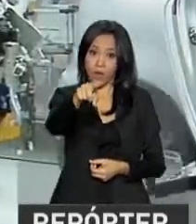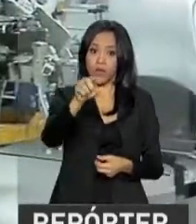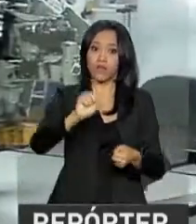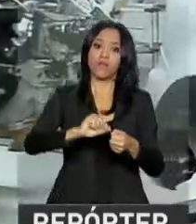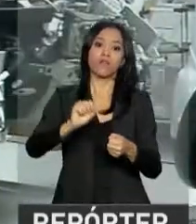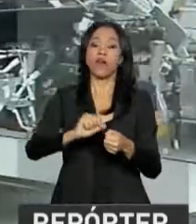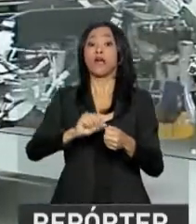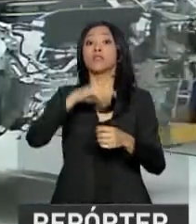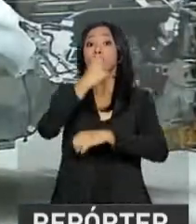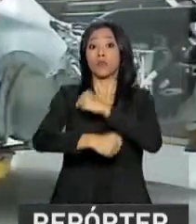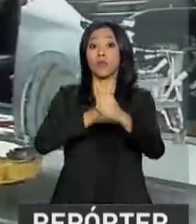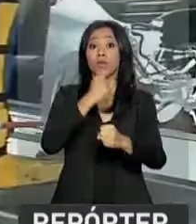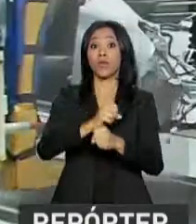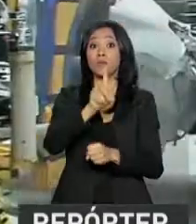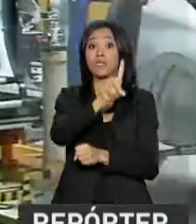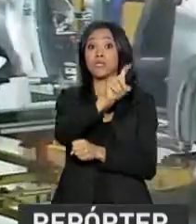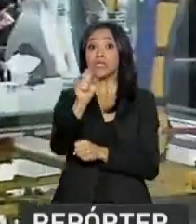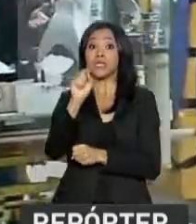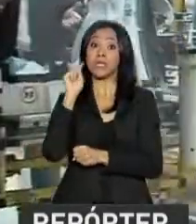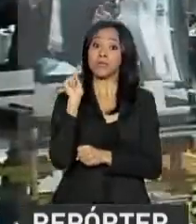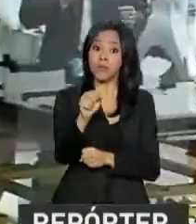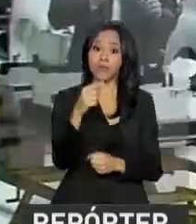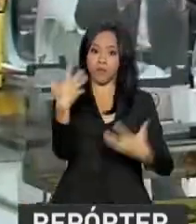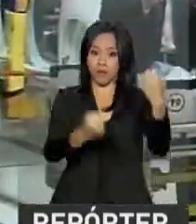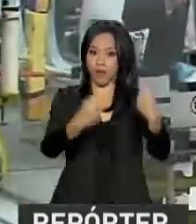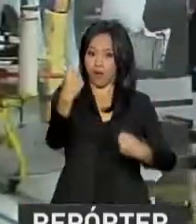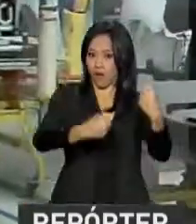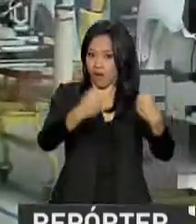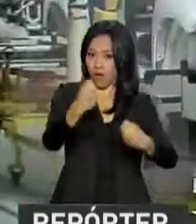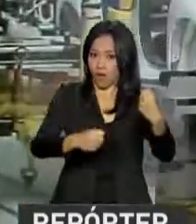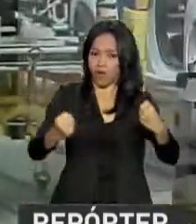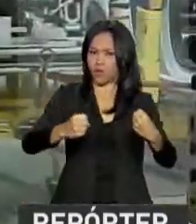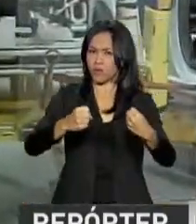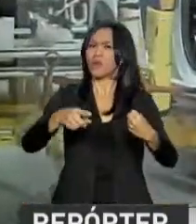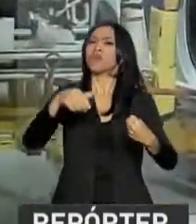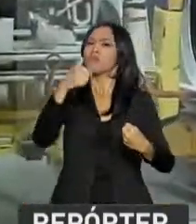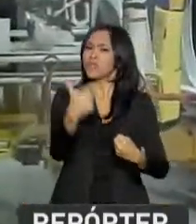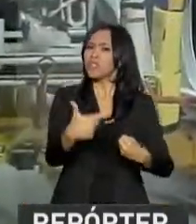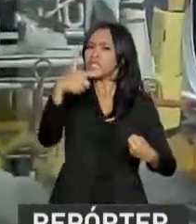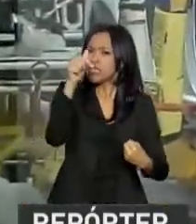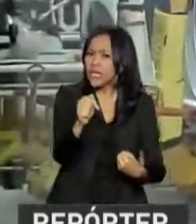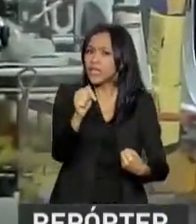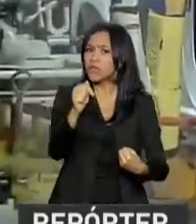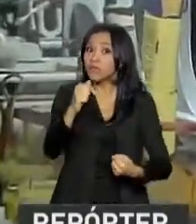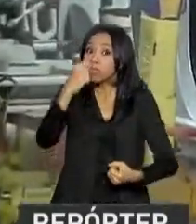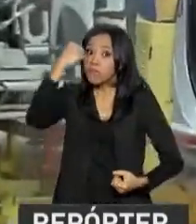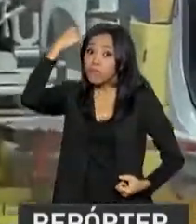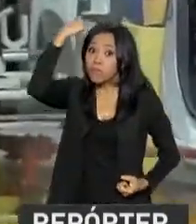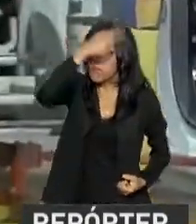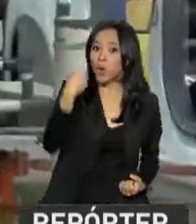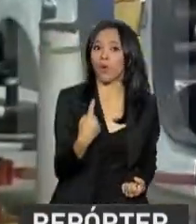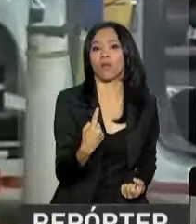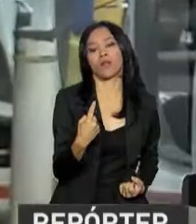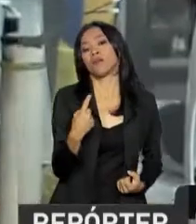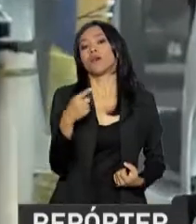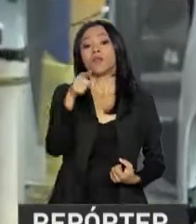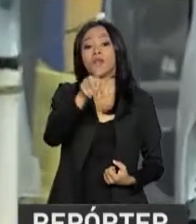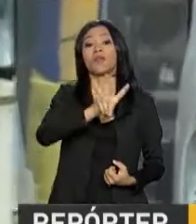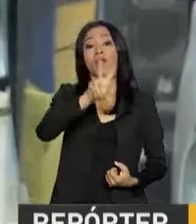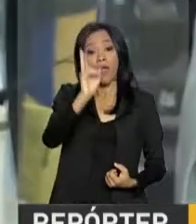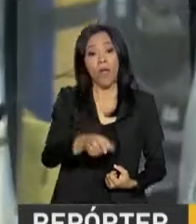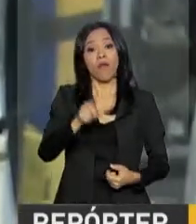ano cerca de 100 mil veículos, uma média de 27 carros por hora. E aqui são montados